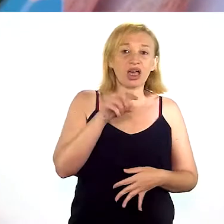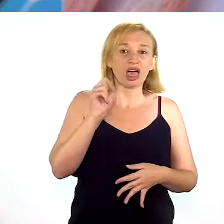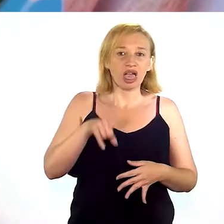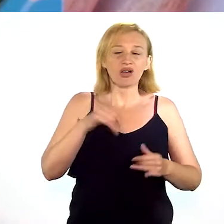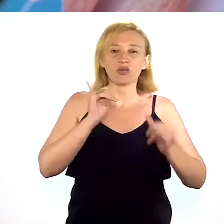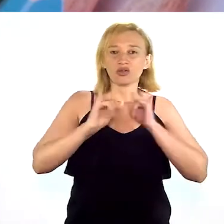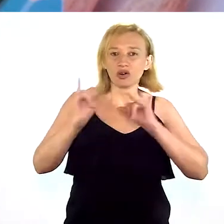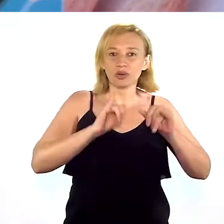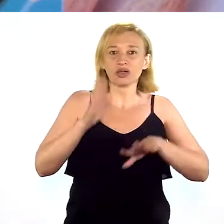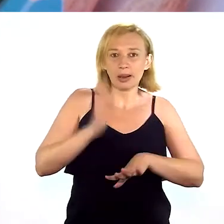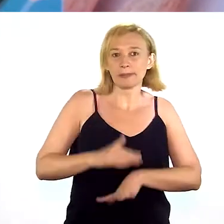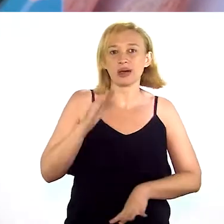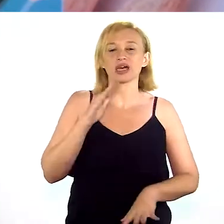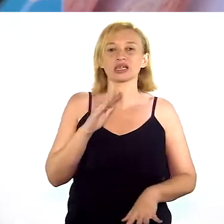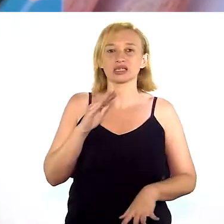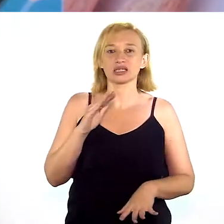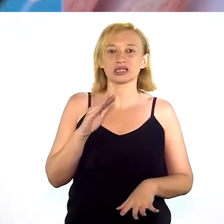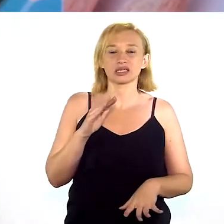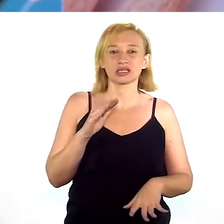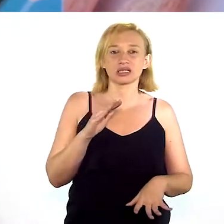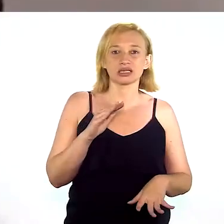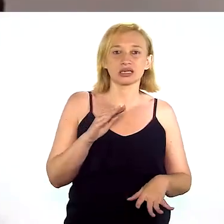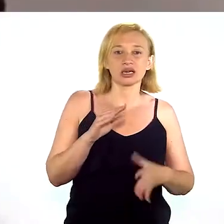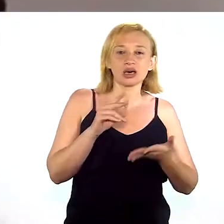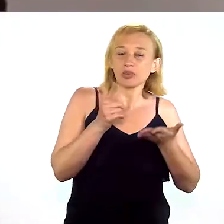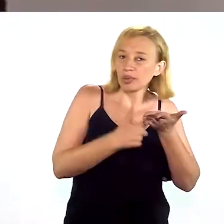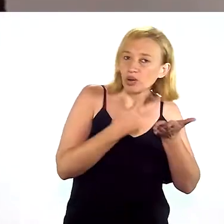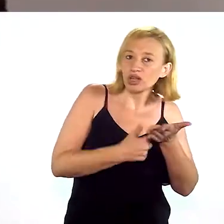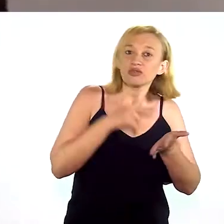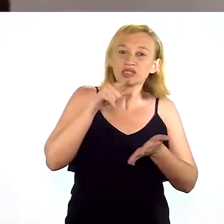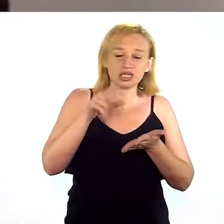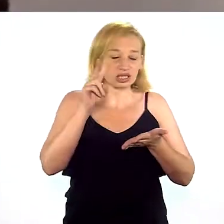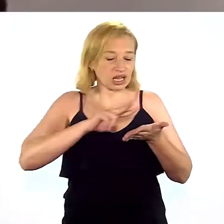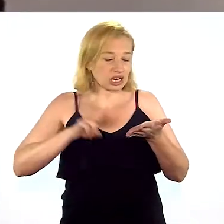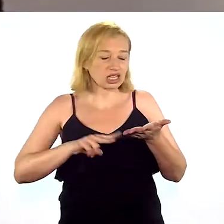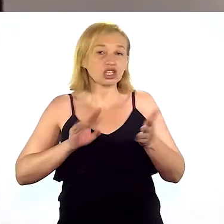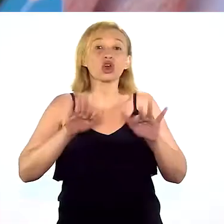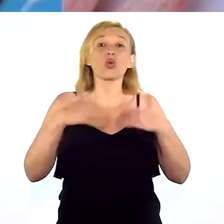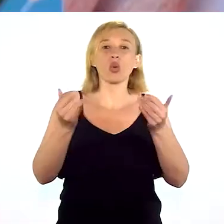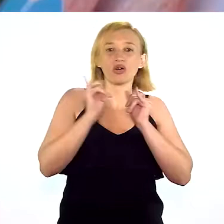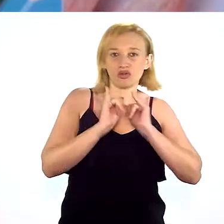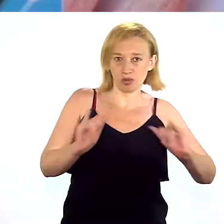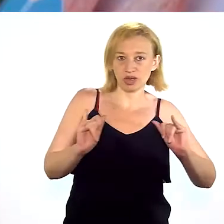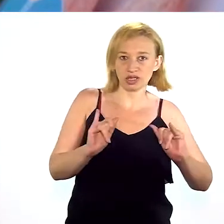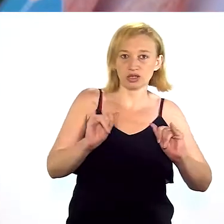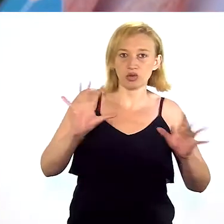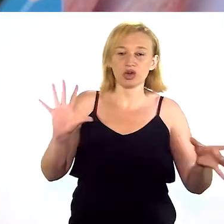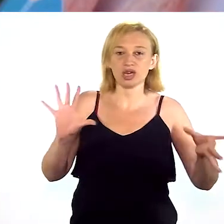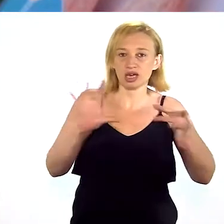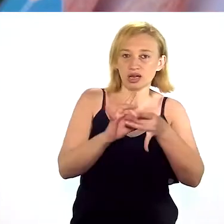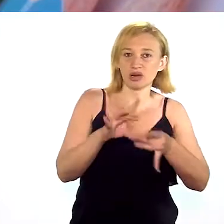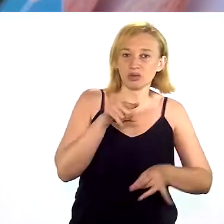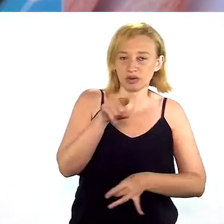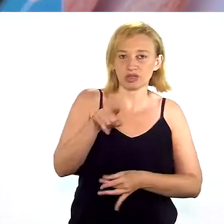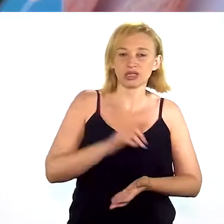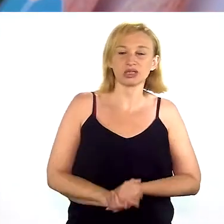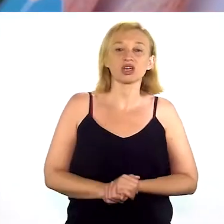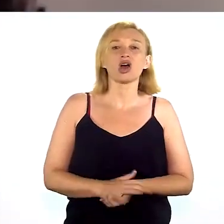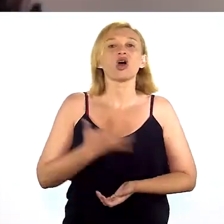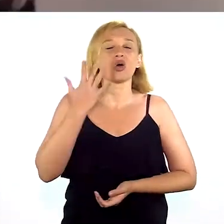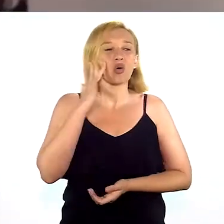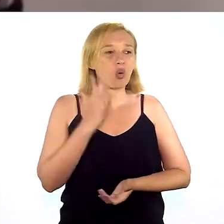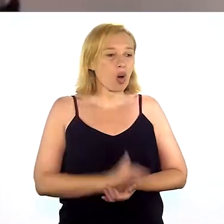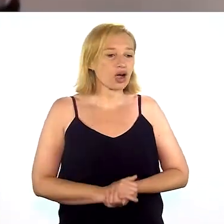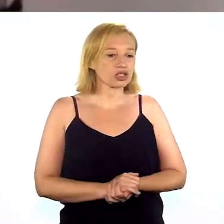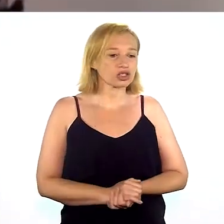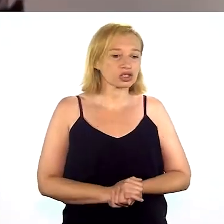aquilo era uma informação a mais para a obra que você estava lendo? E que informação era essa? O que agregou para você?